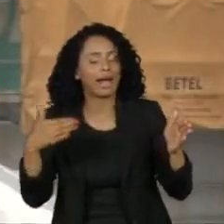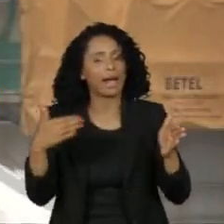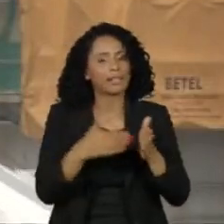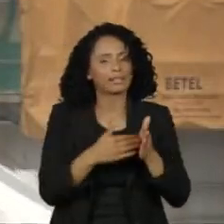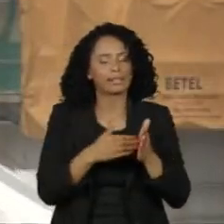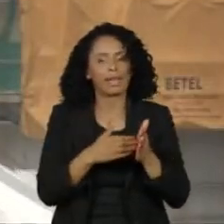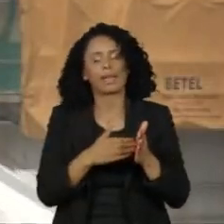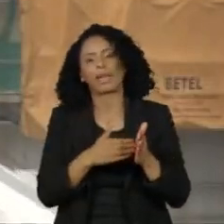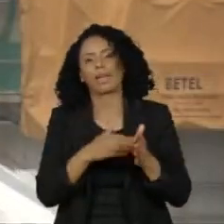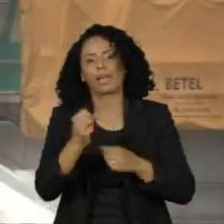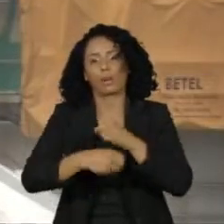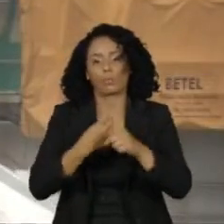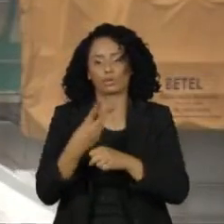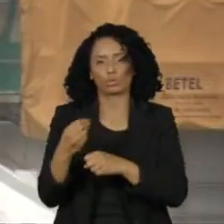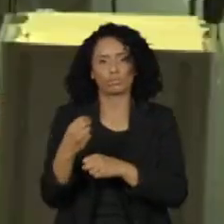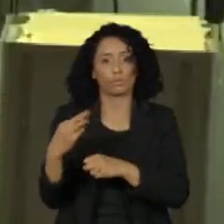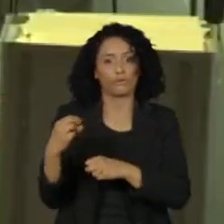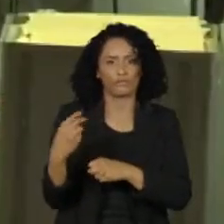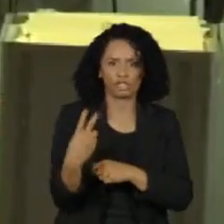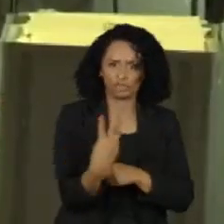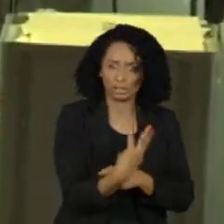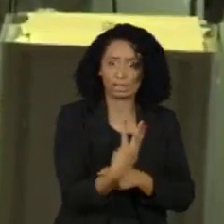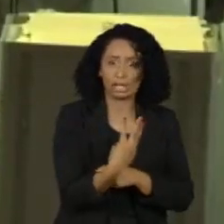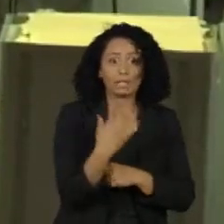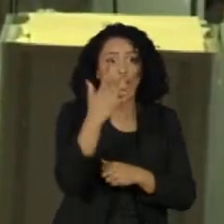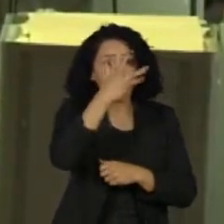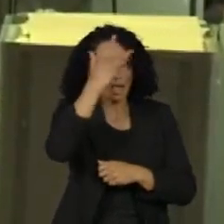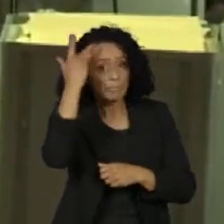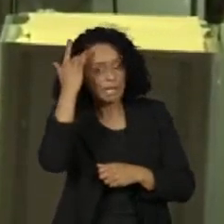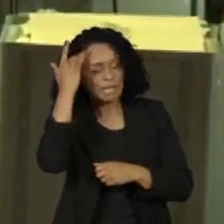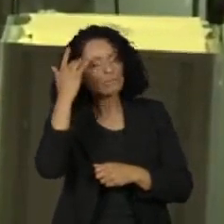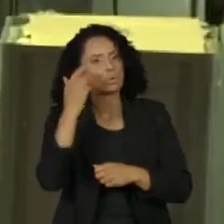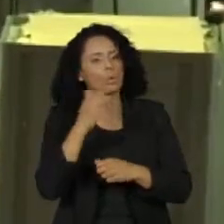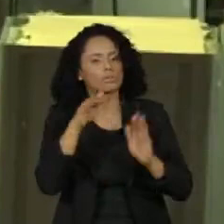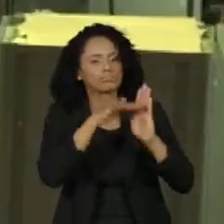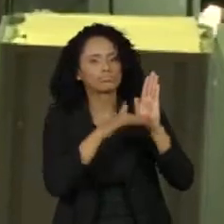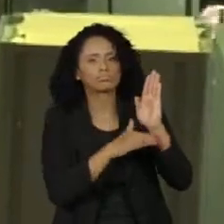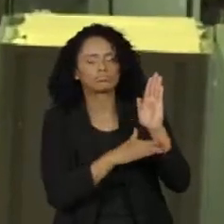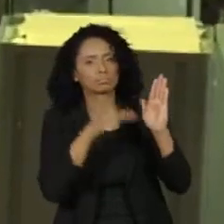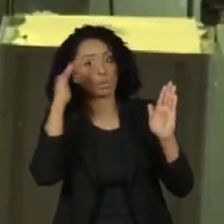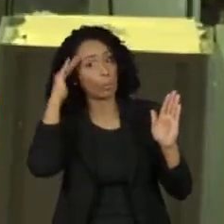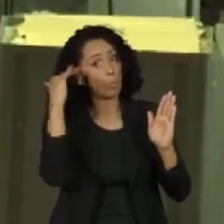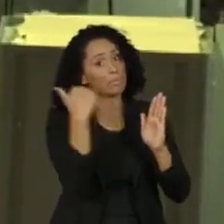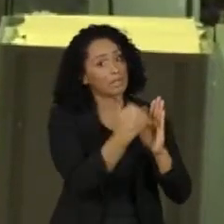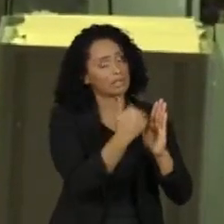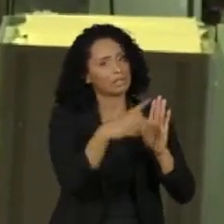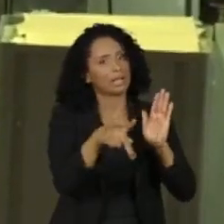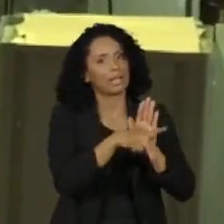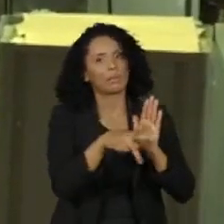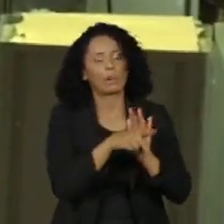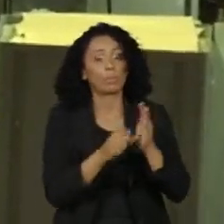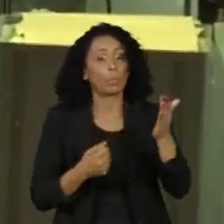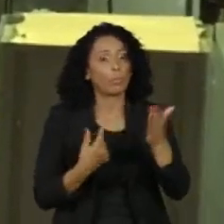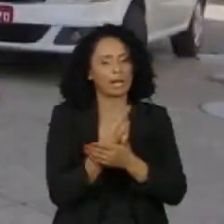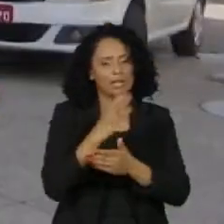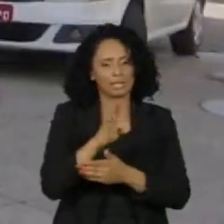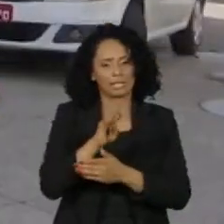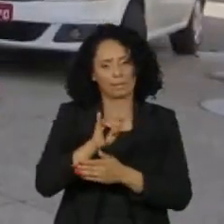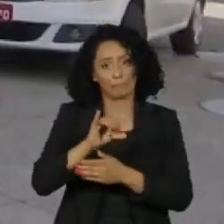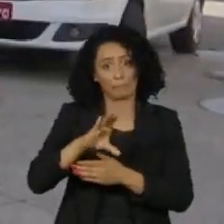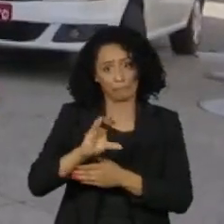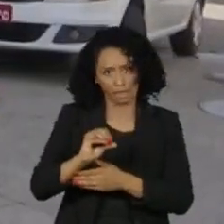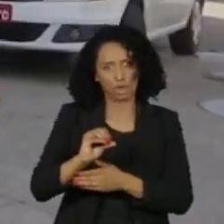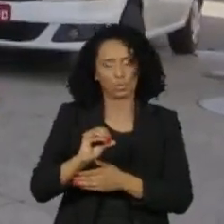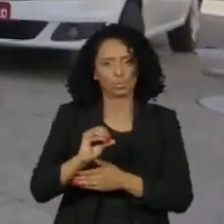prazo para os distribuidores de combustíveis cumprirem as metas de compra compulsória dos chamados e Bios o